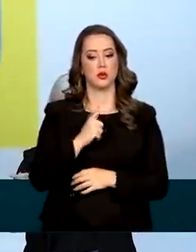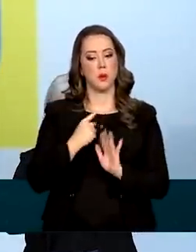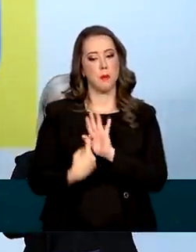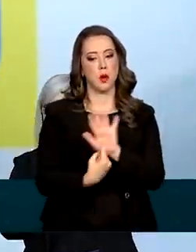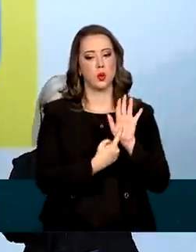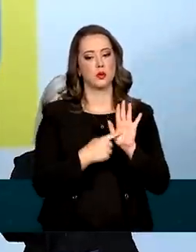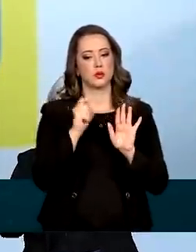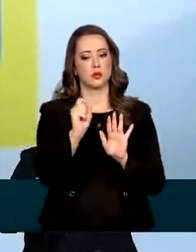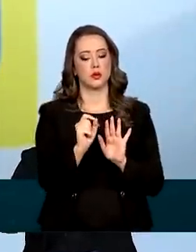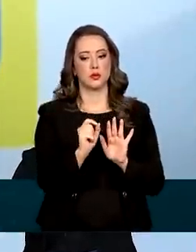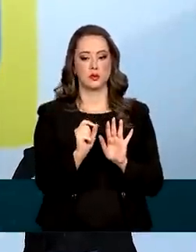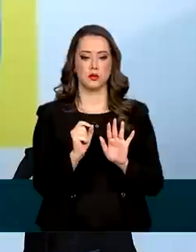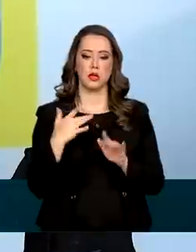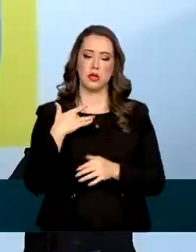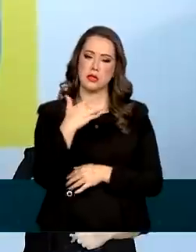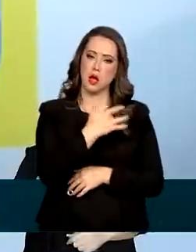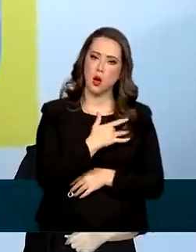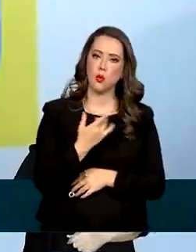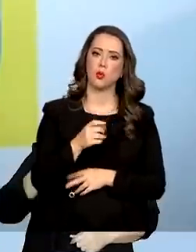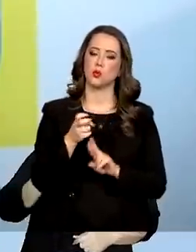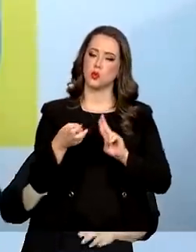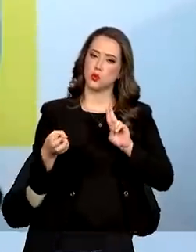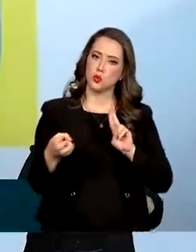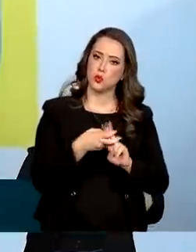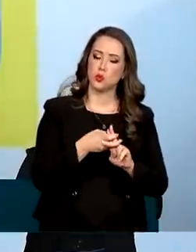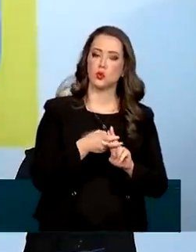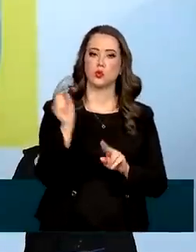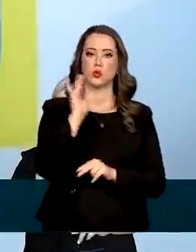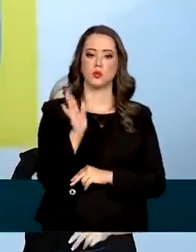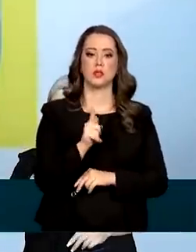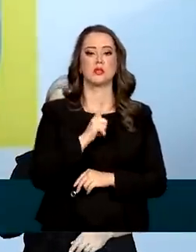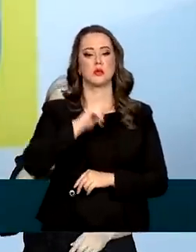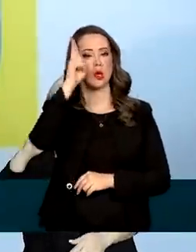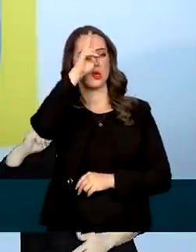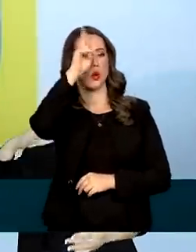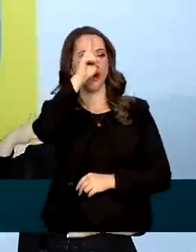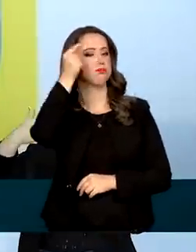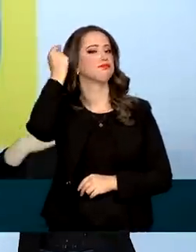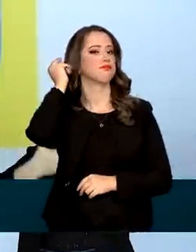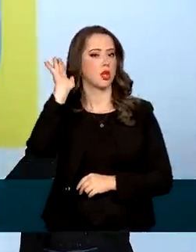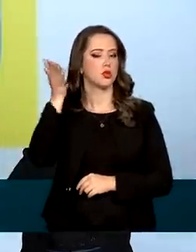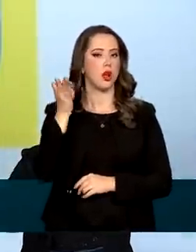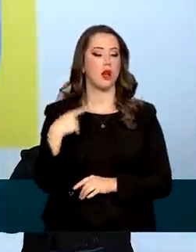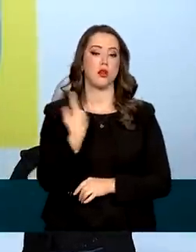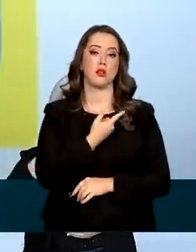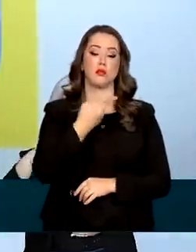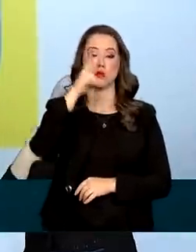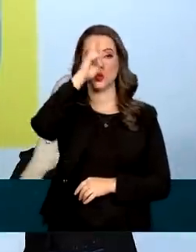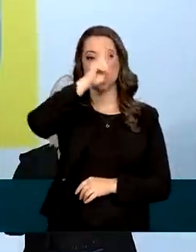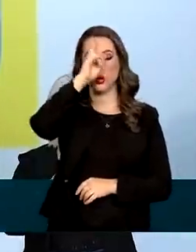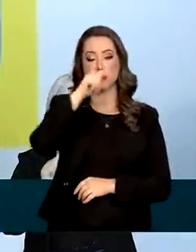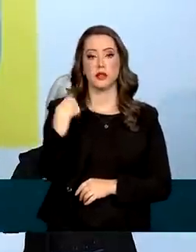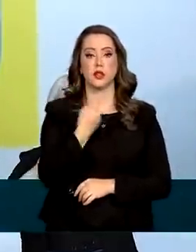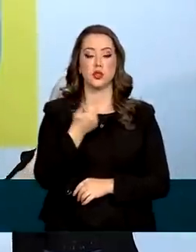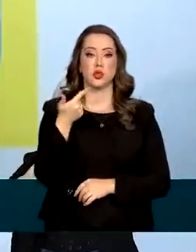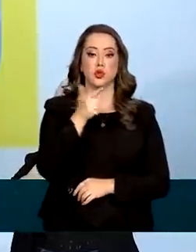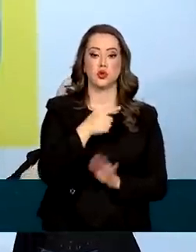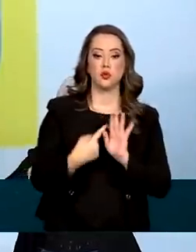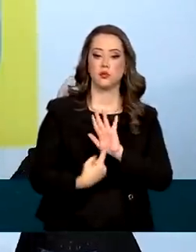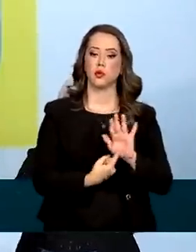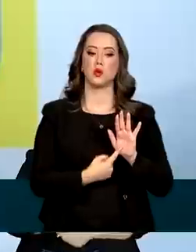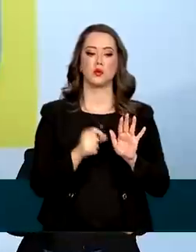não é que a saúde surge no Brasil tem uma história né e uma história que está sendo retomada